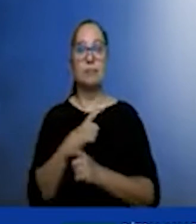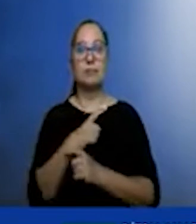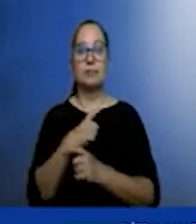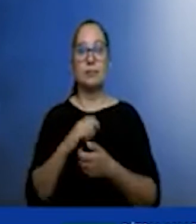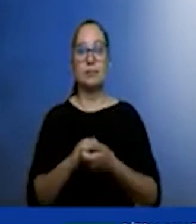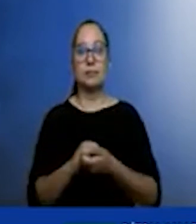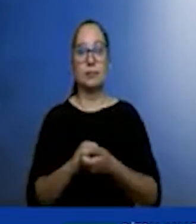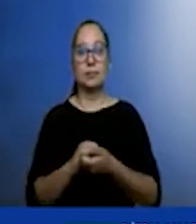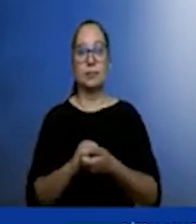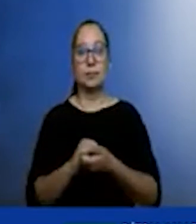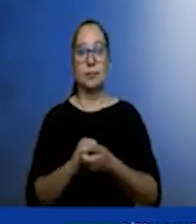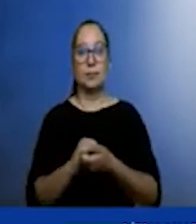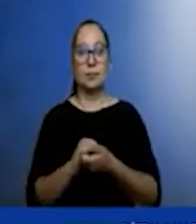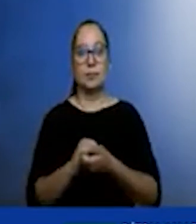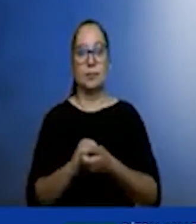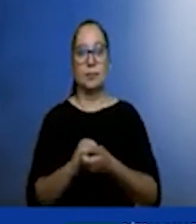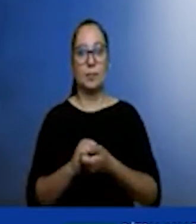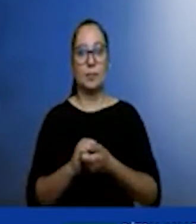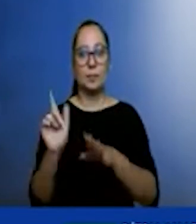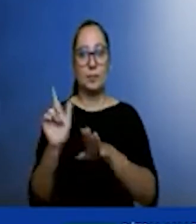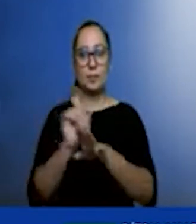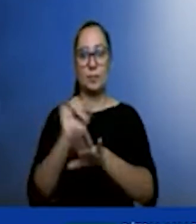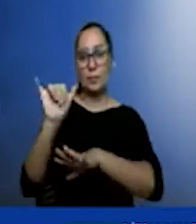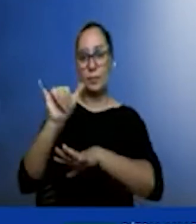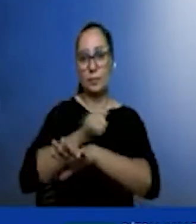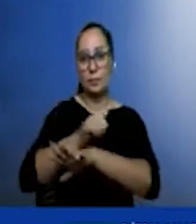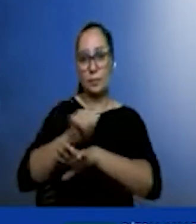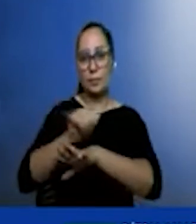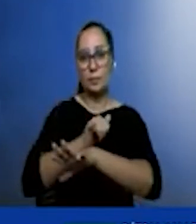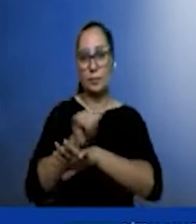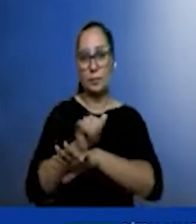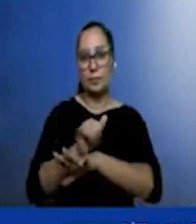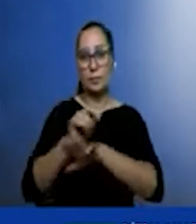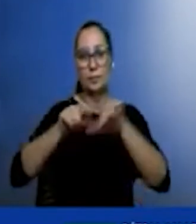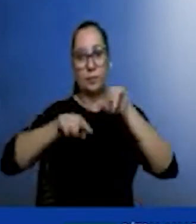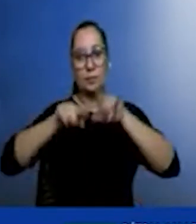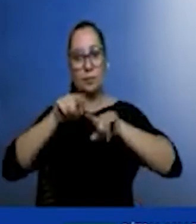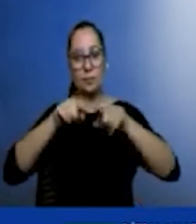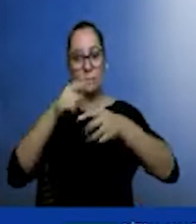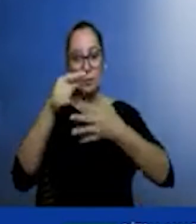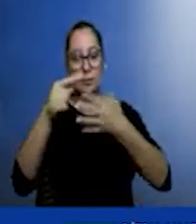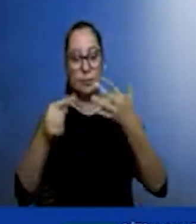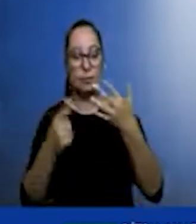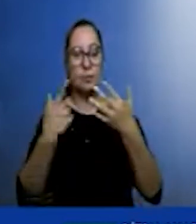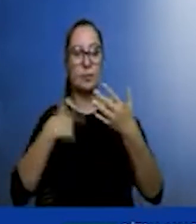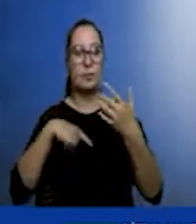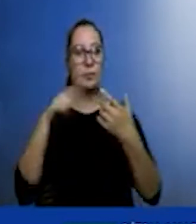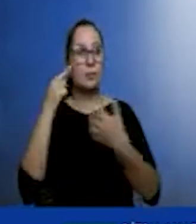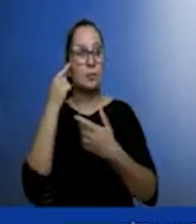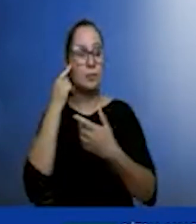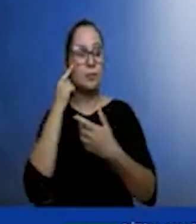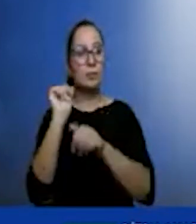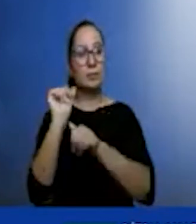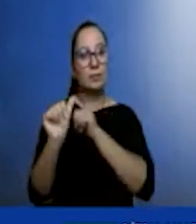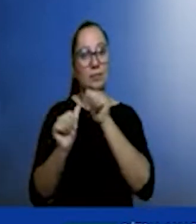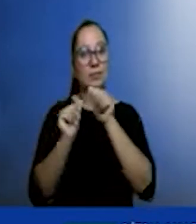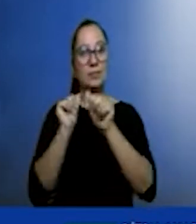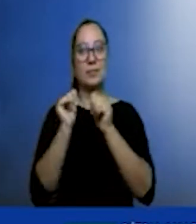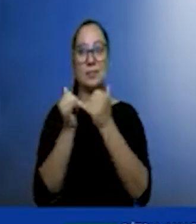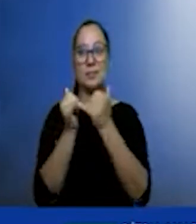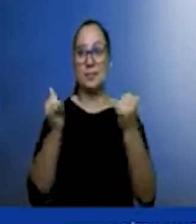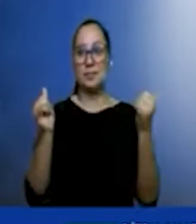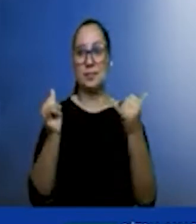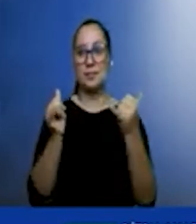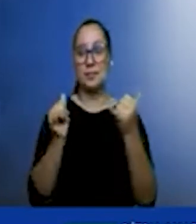essa gestão estratégica dos recursos, quando a gente considera a transição para uma economia de baixo